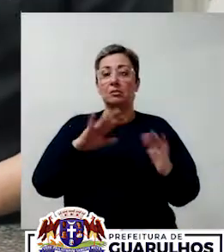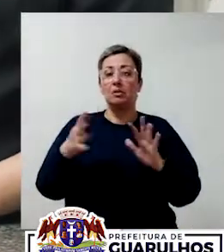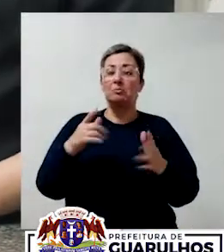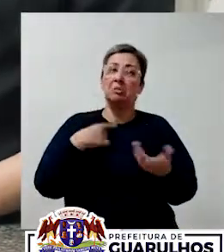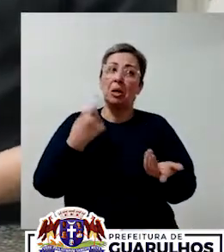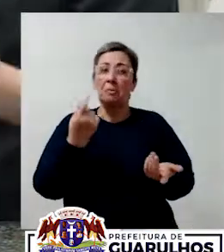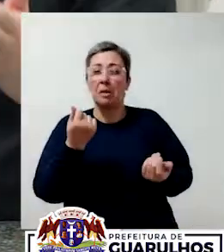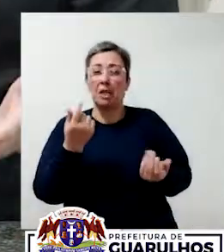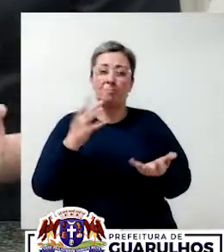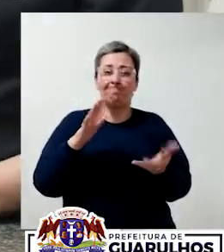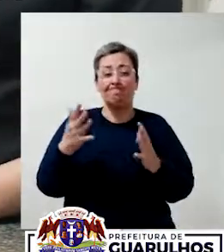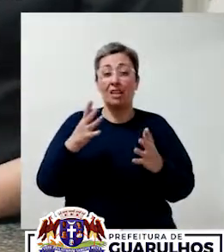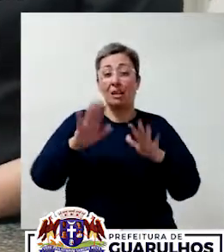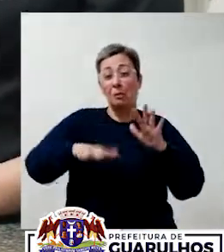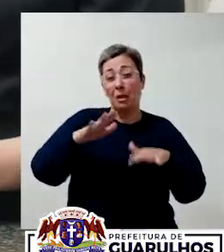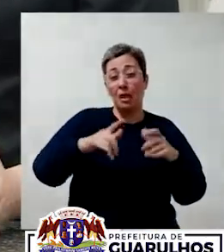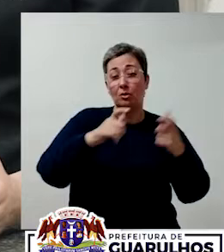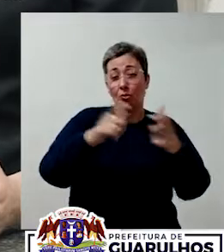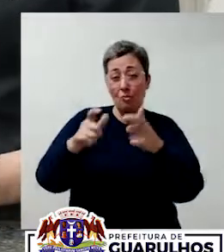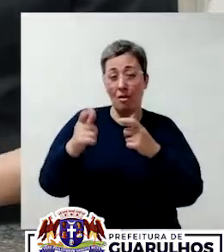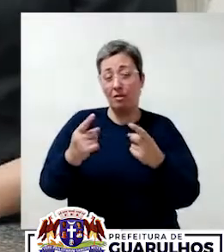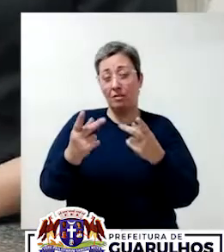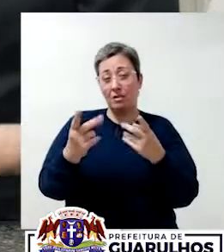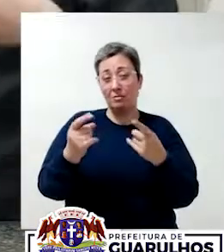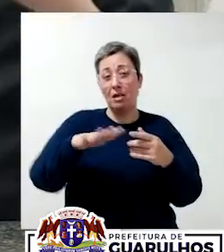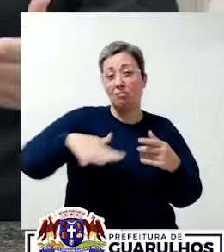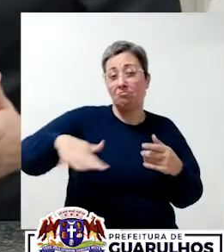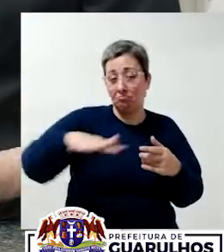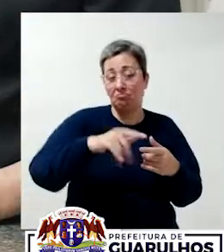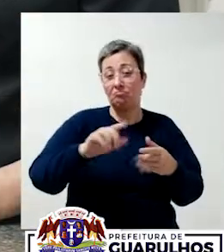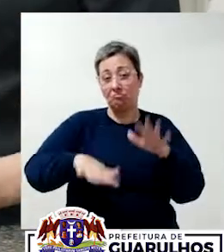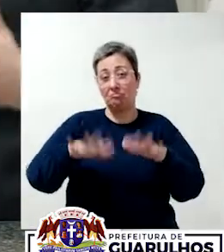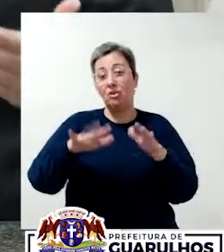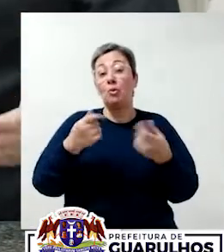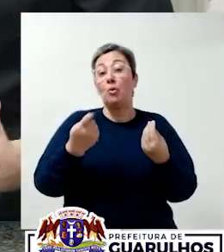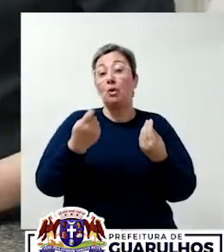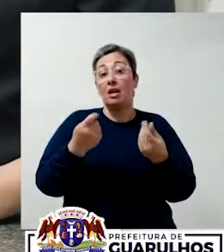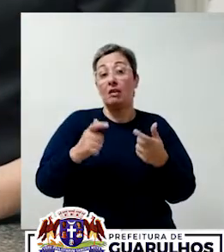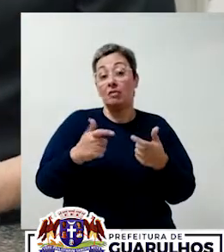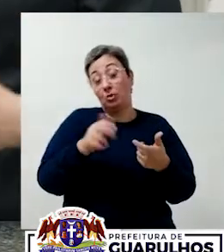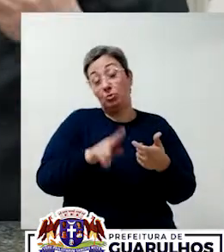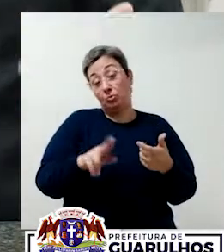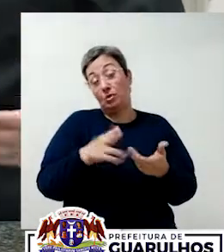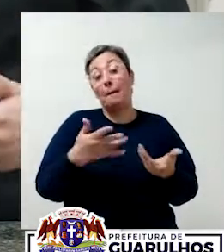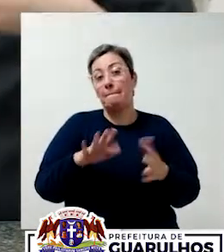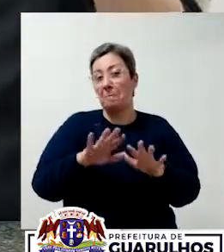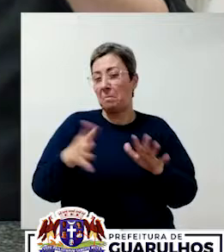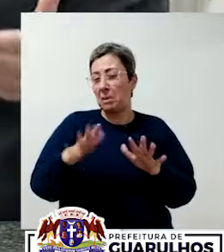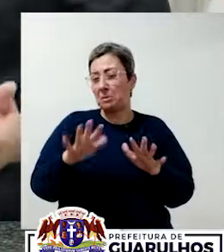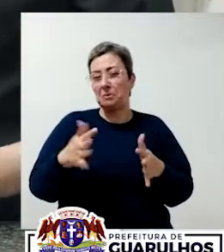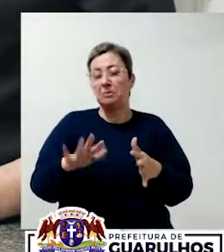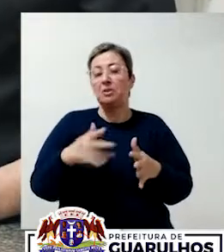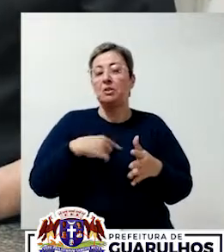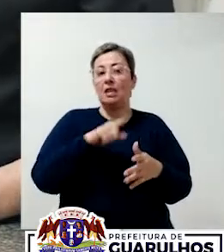churros. Dá para se vender em média, tá, pessoal? É um pouco complicado falar de preço porque depende muito do